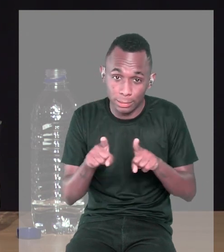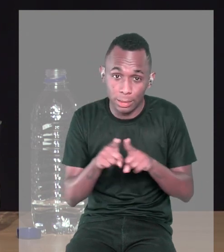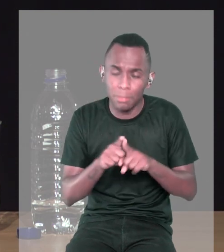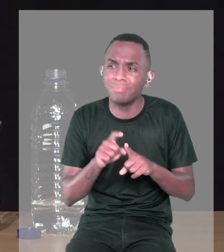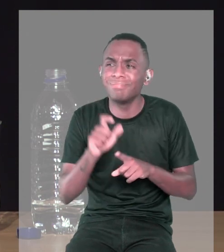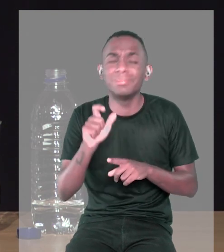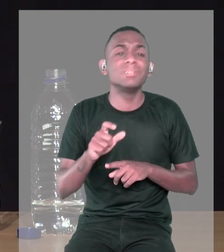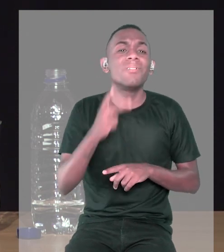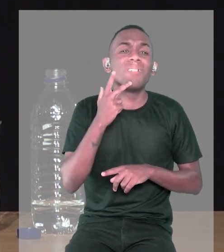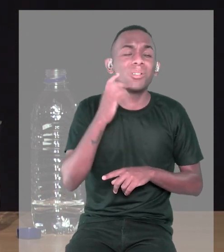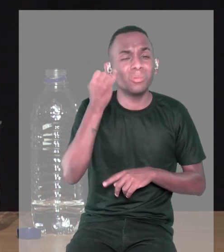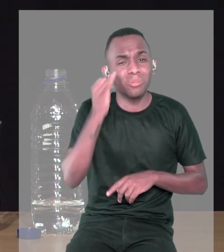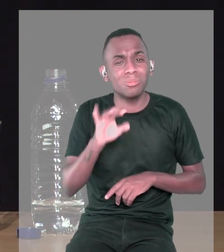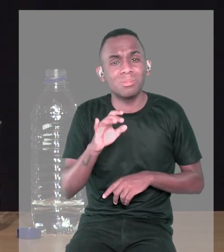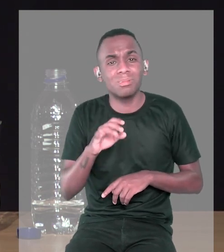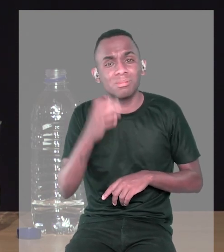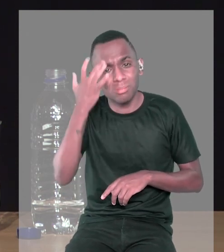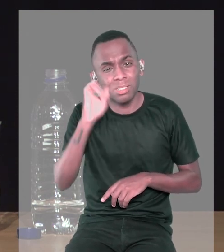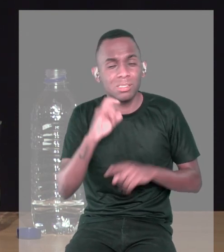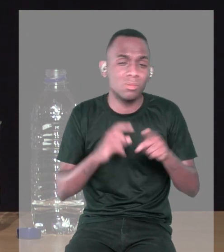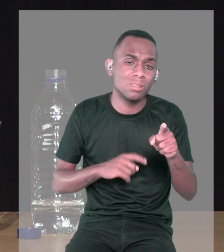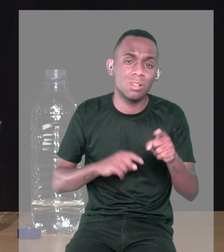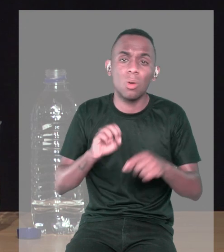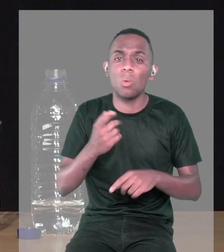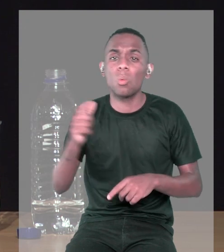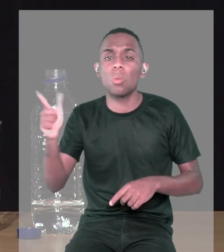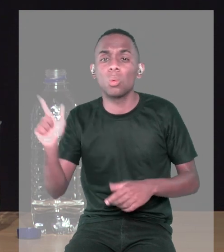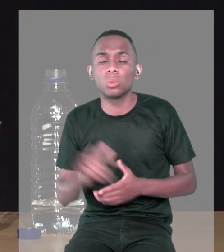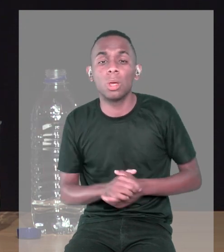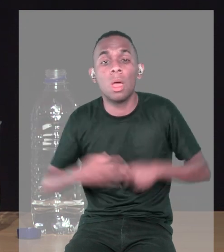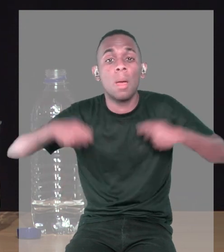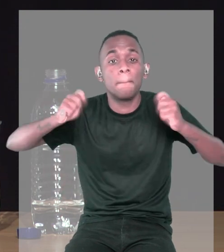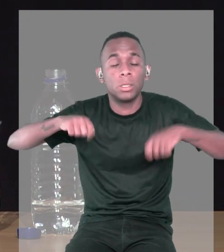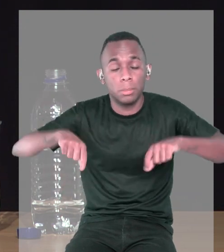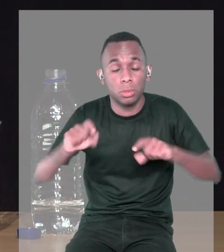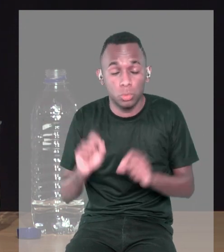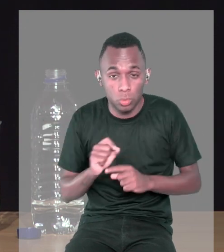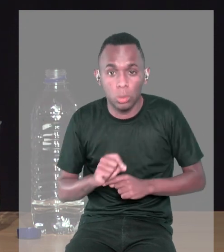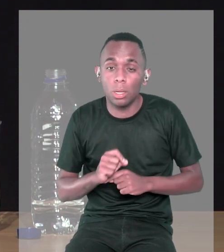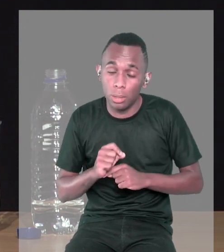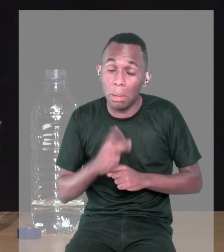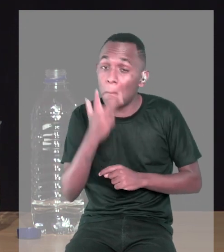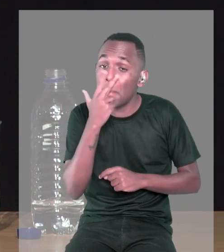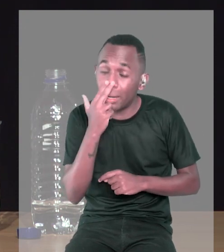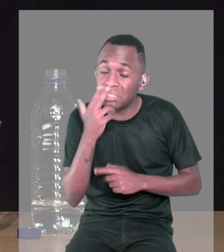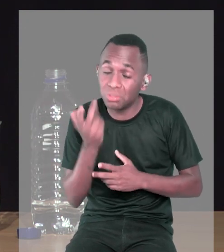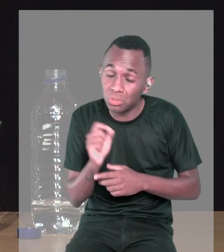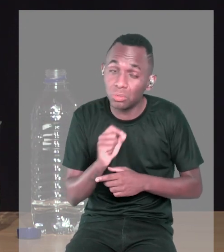por incrível que pareça, hoje, uma atualidade crítica